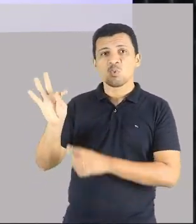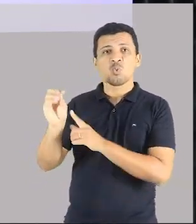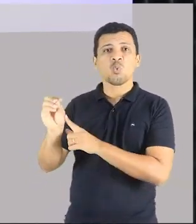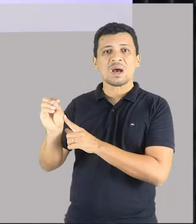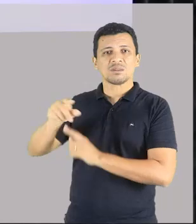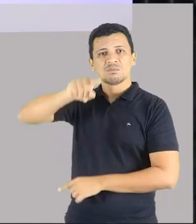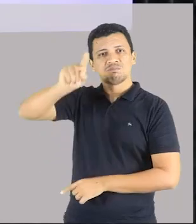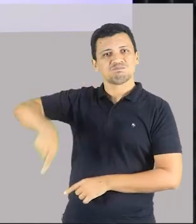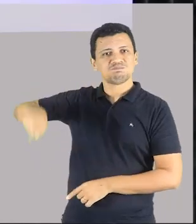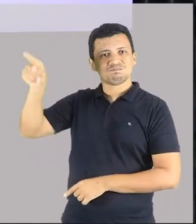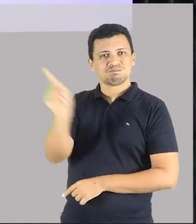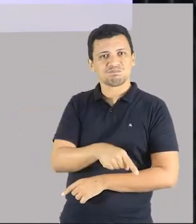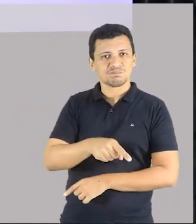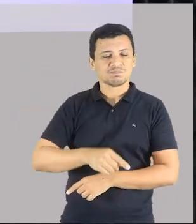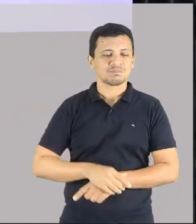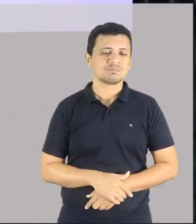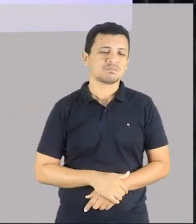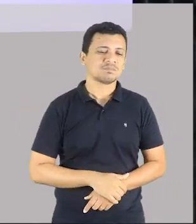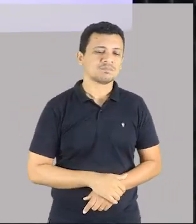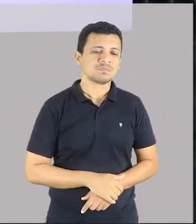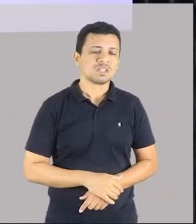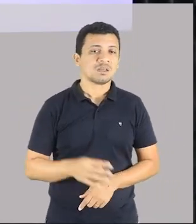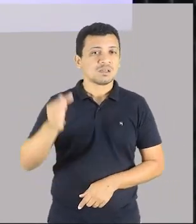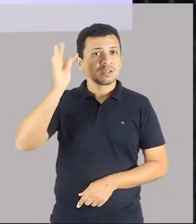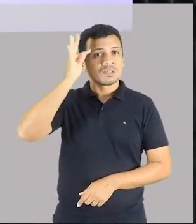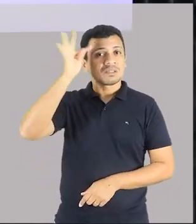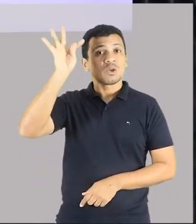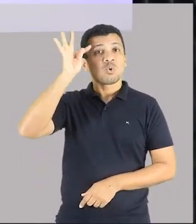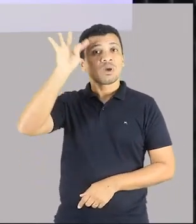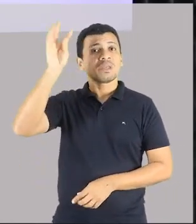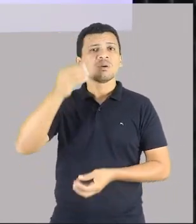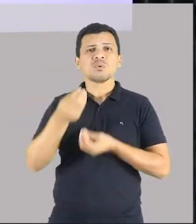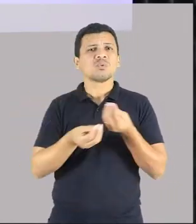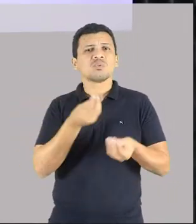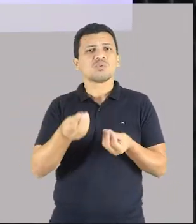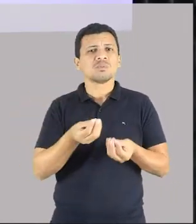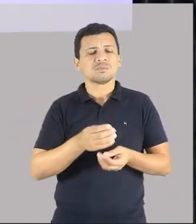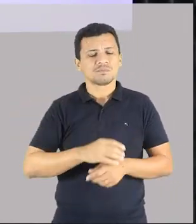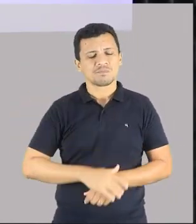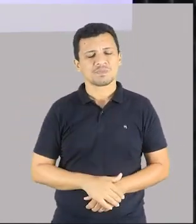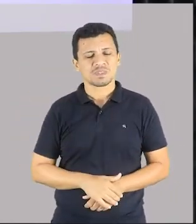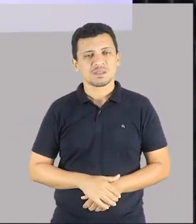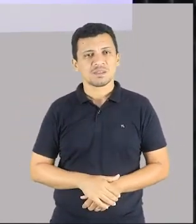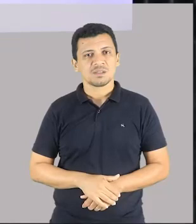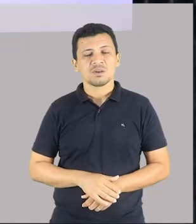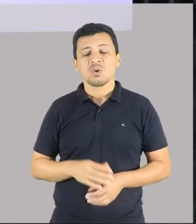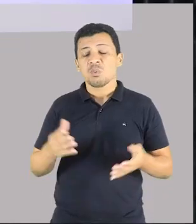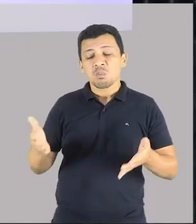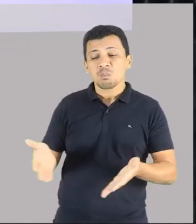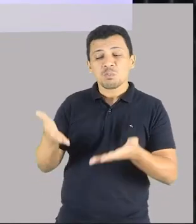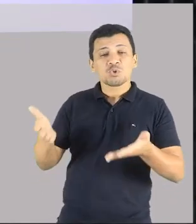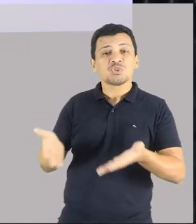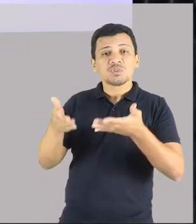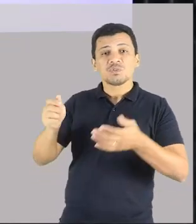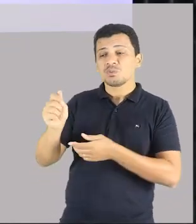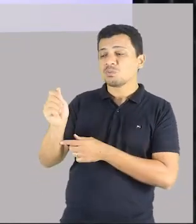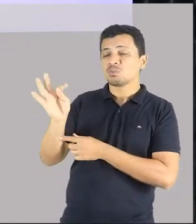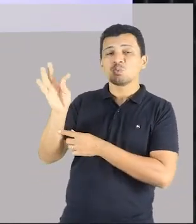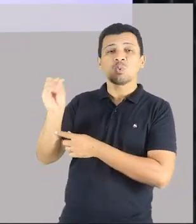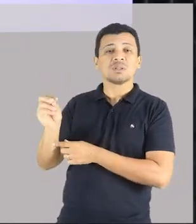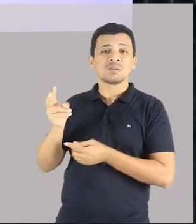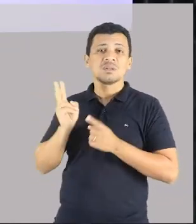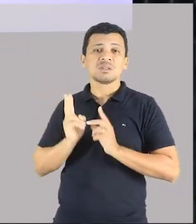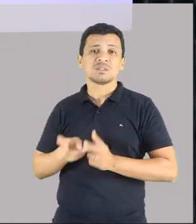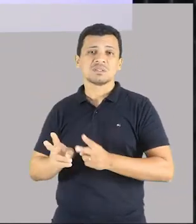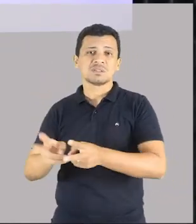o ato será ilegal. Essa teoria está fundamentada na ideia de que o motivo do ato administrativo deve